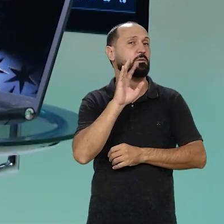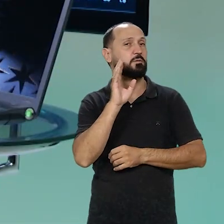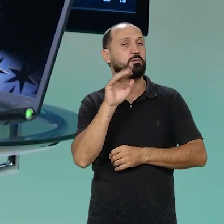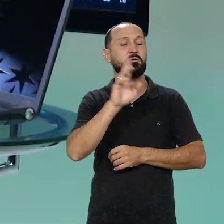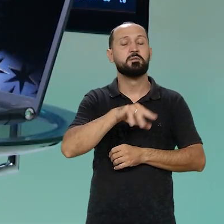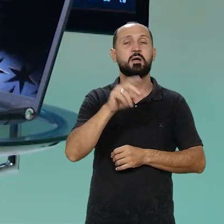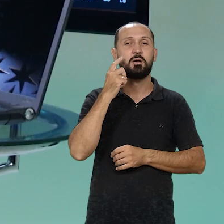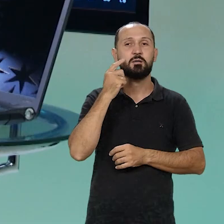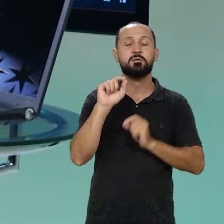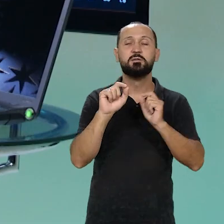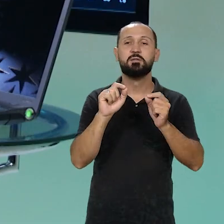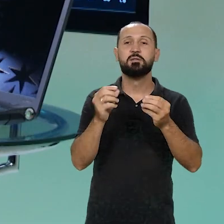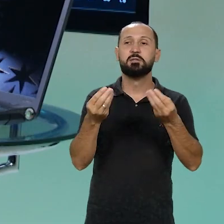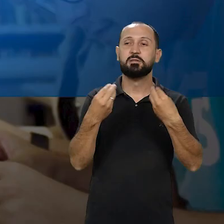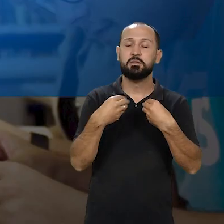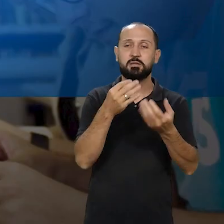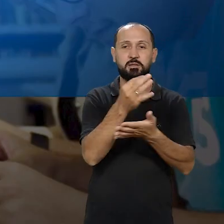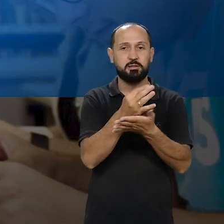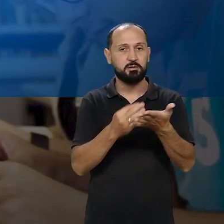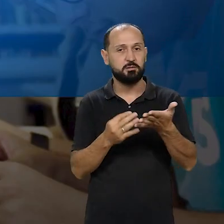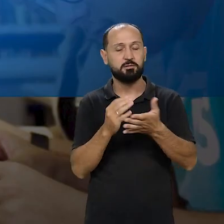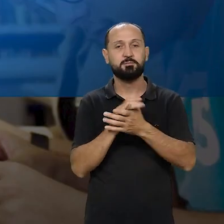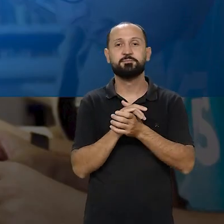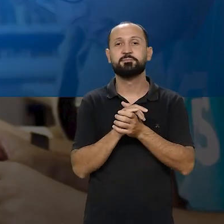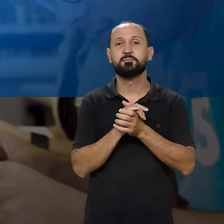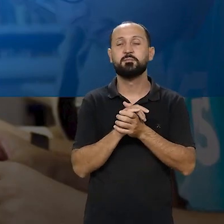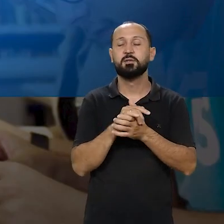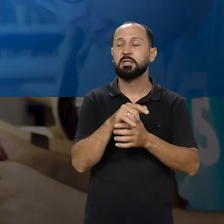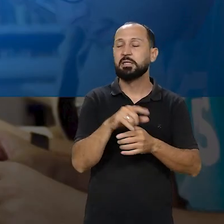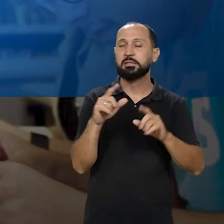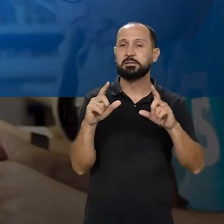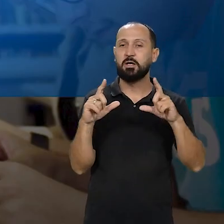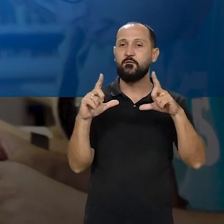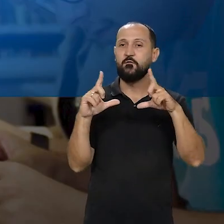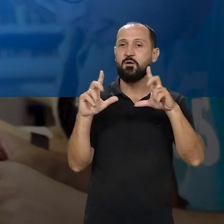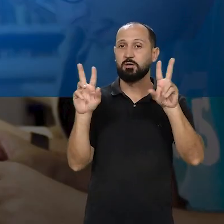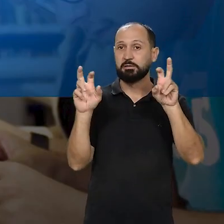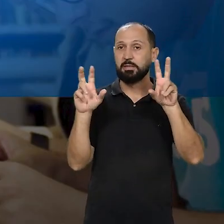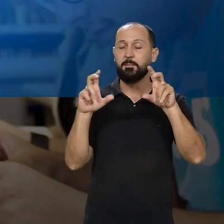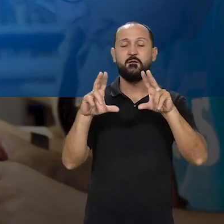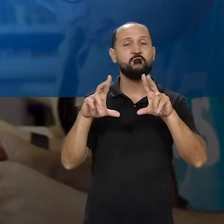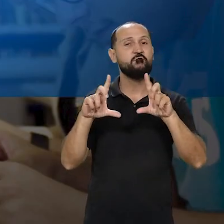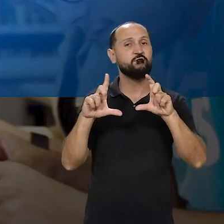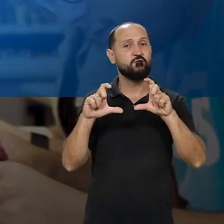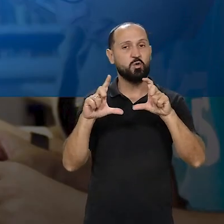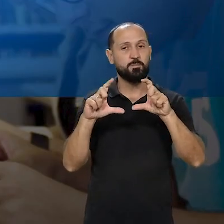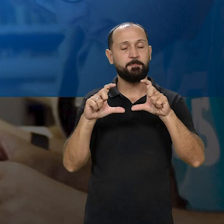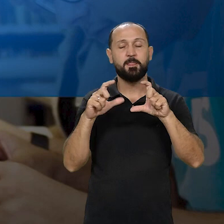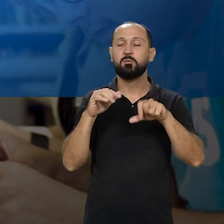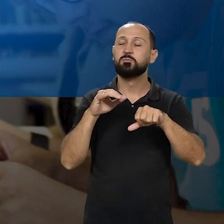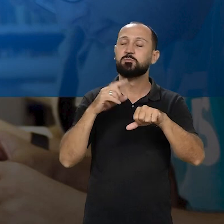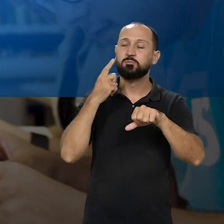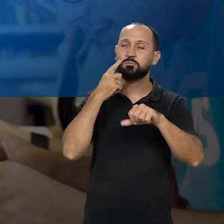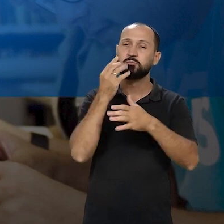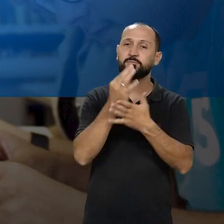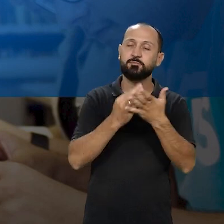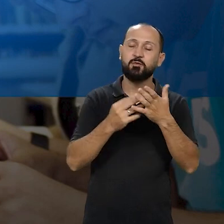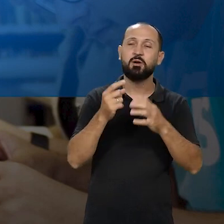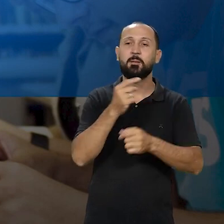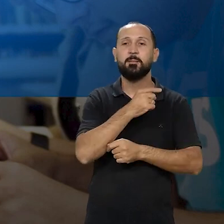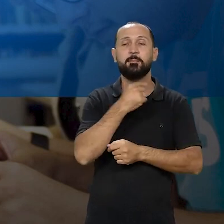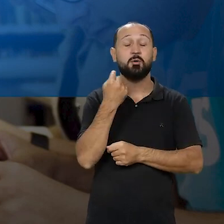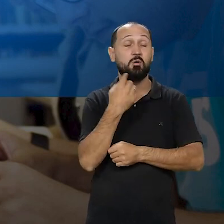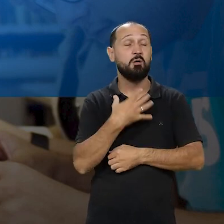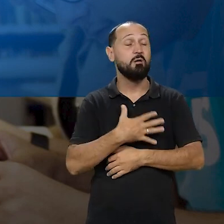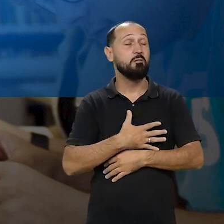aí os autores recebem esses textos e tal. Esse Fotografia é um texto que fala sobre a morte, o